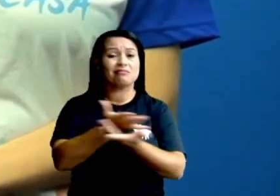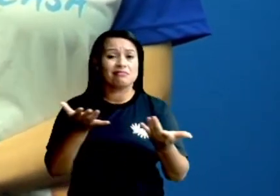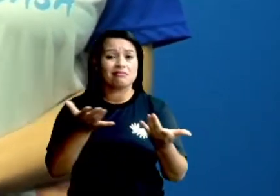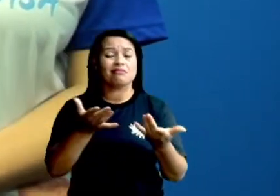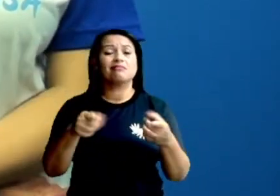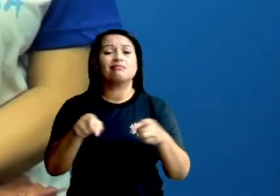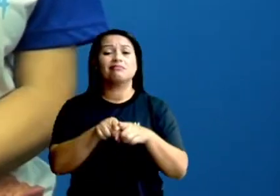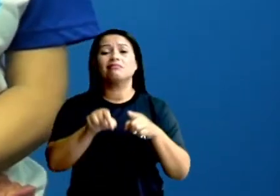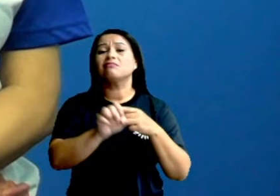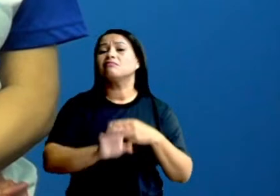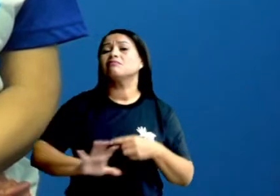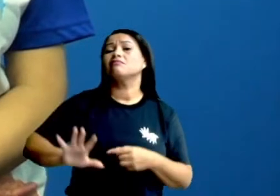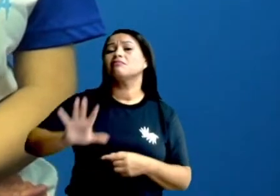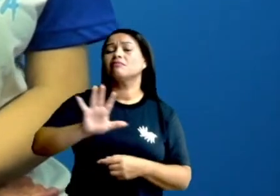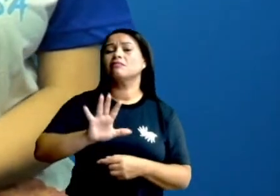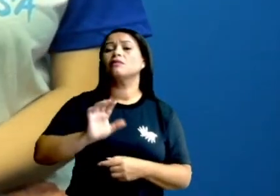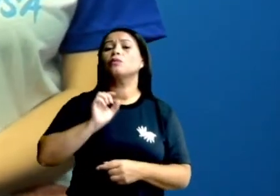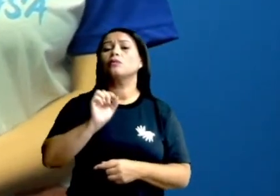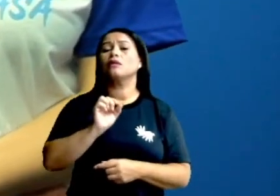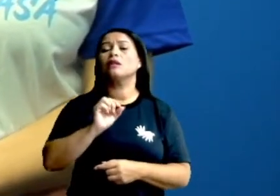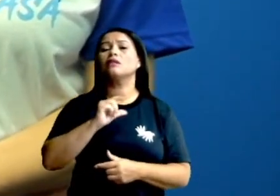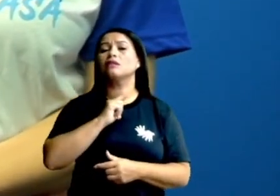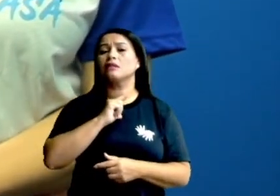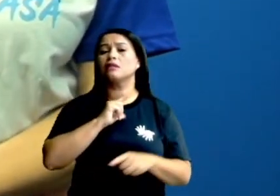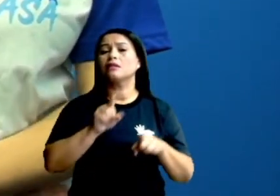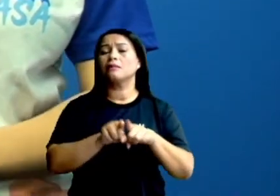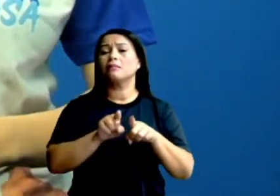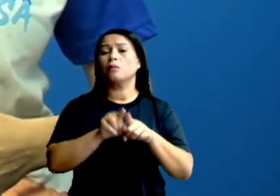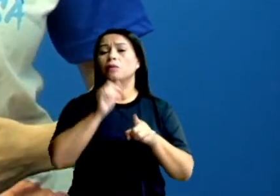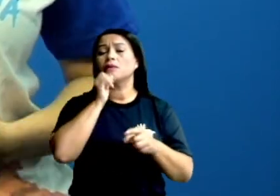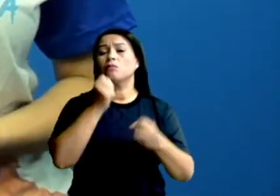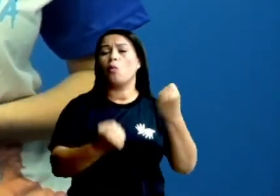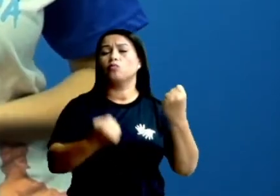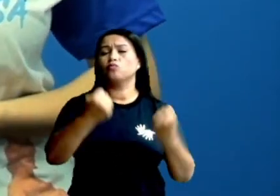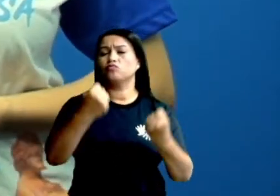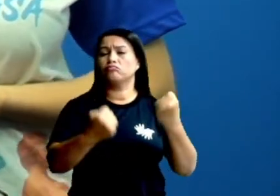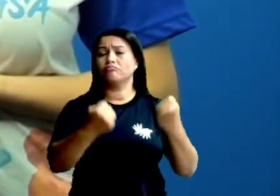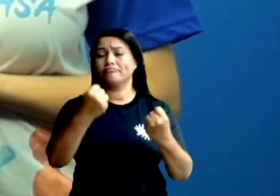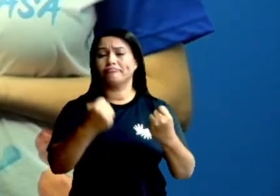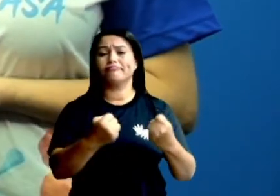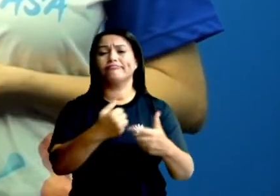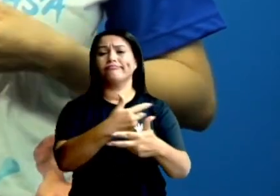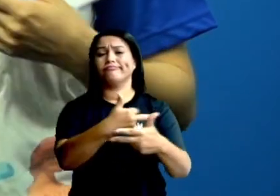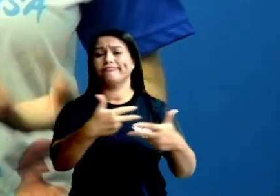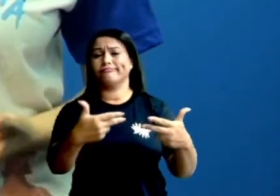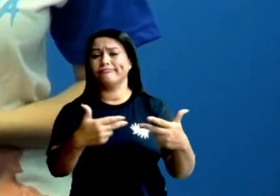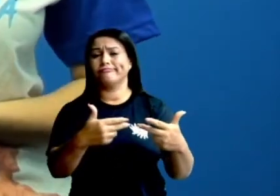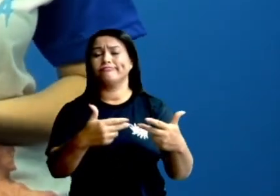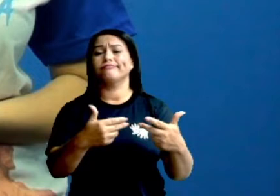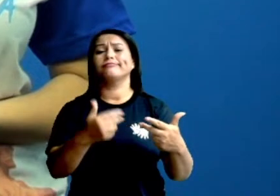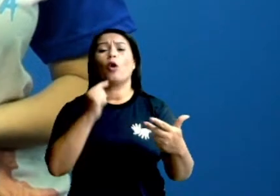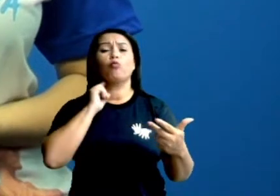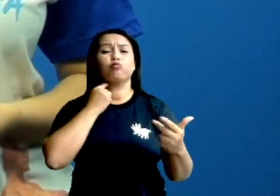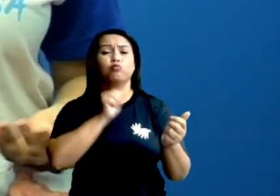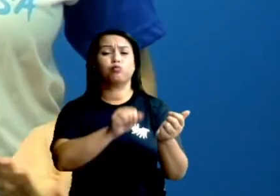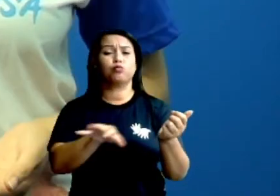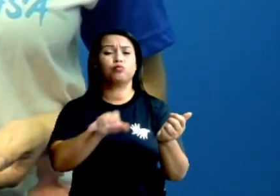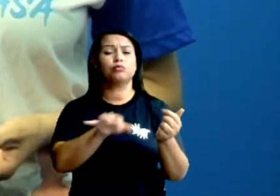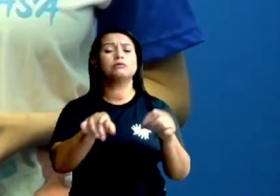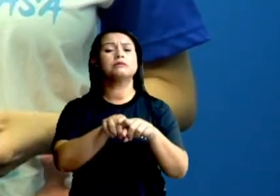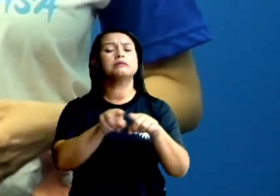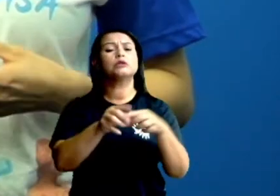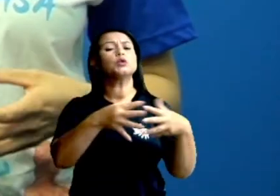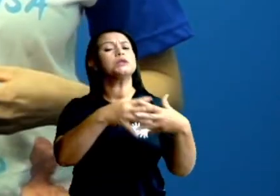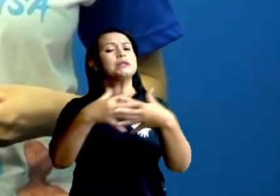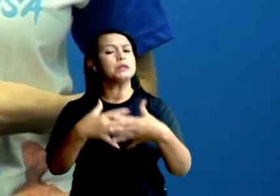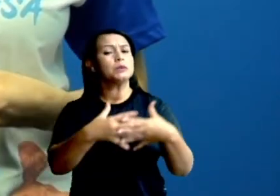né, ocasiona o quê? A emissão de gases de veículos, porque usam mais veículos, os caminhões. Então,